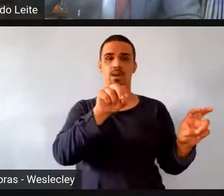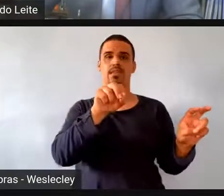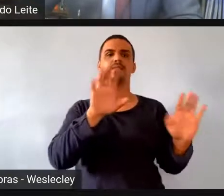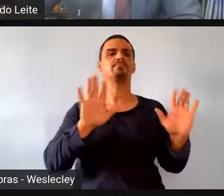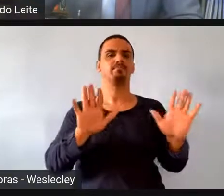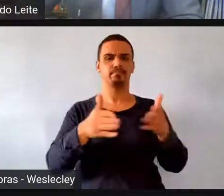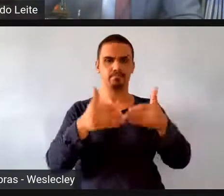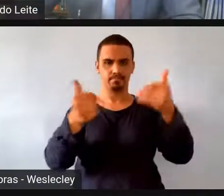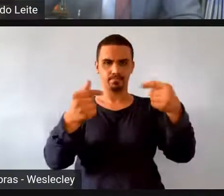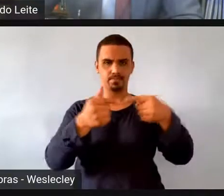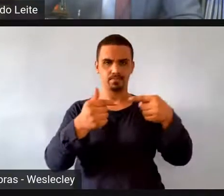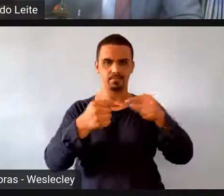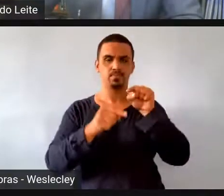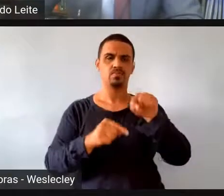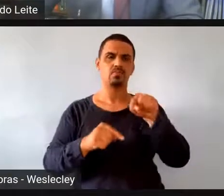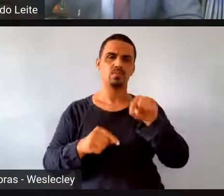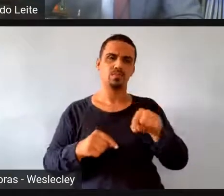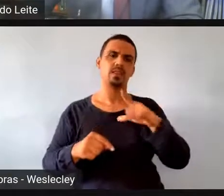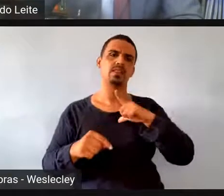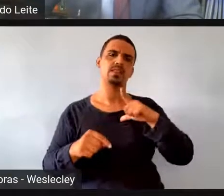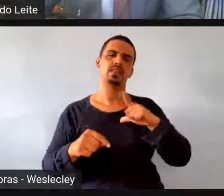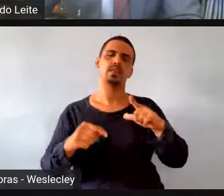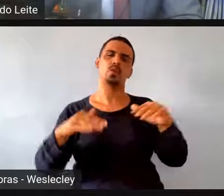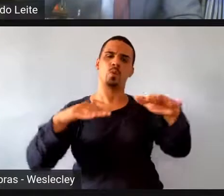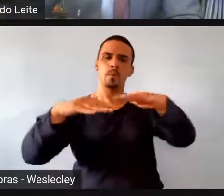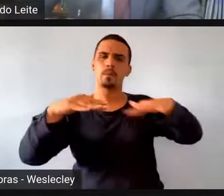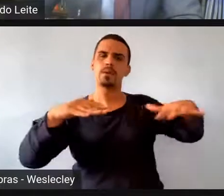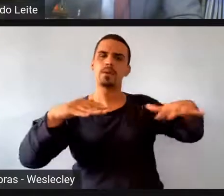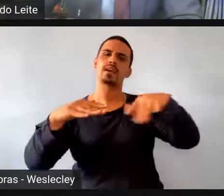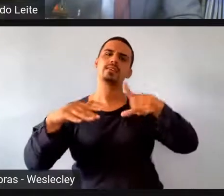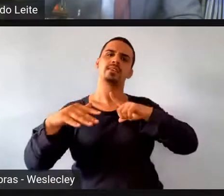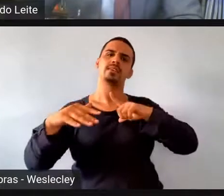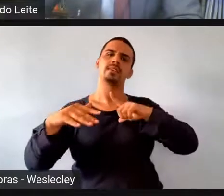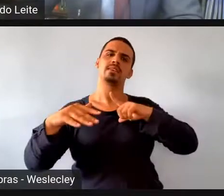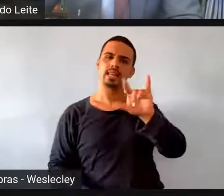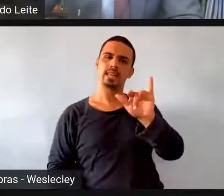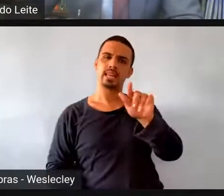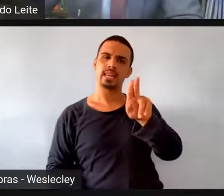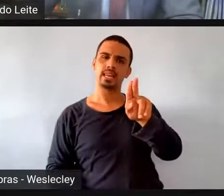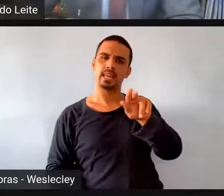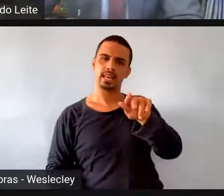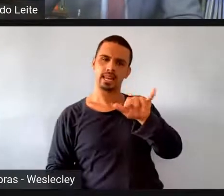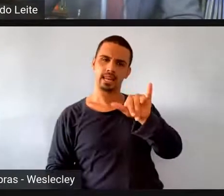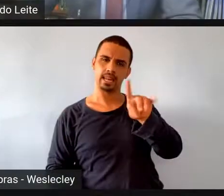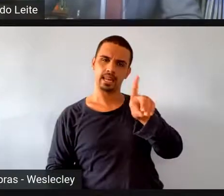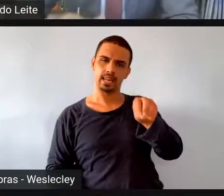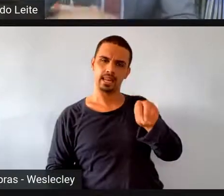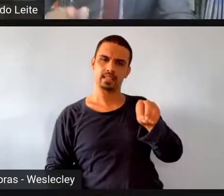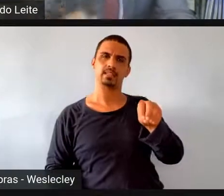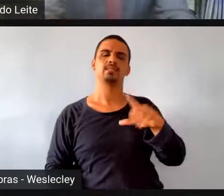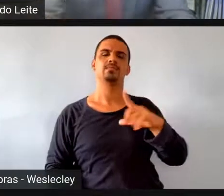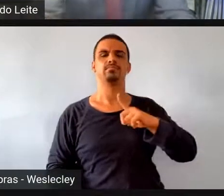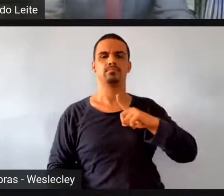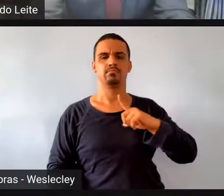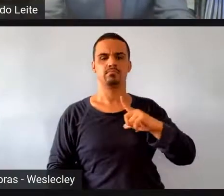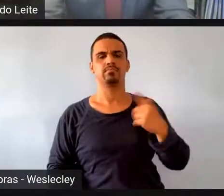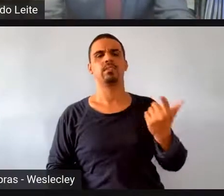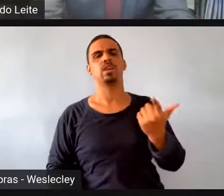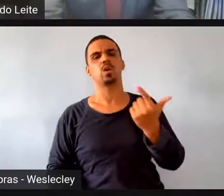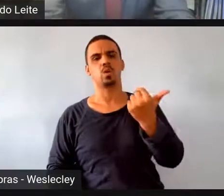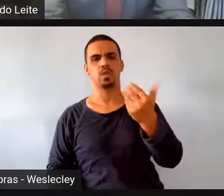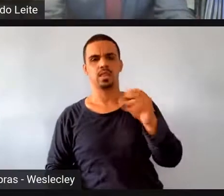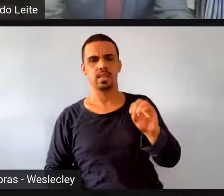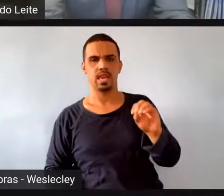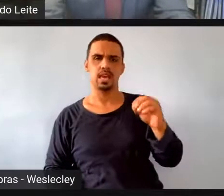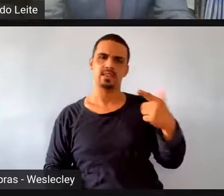de financiamento com liquidez potencial suficiente, né? Porque com uns 10 ou 20 doadores, você está com